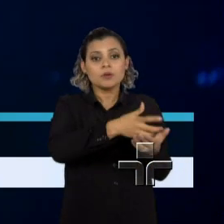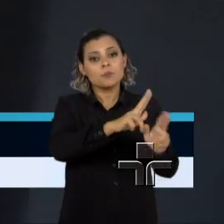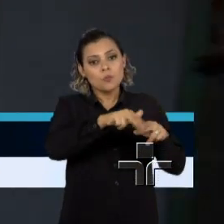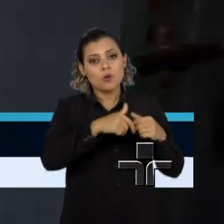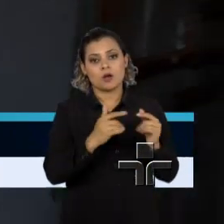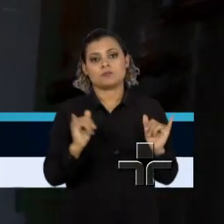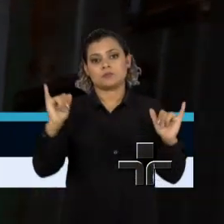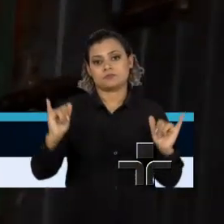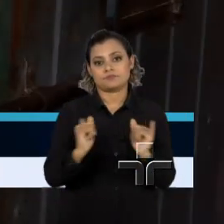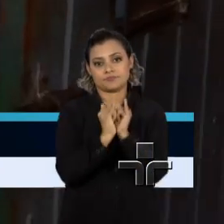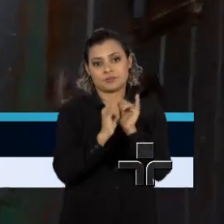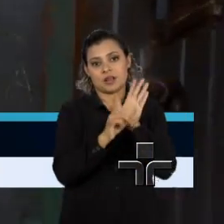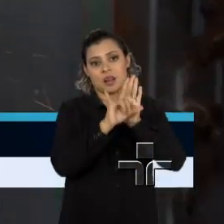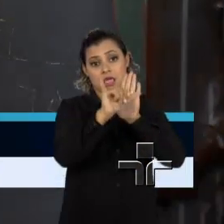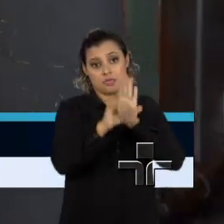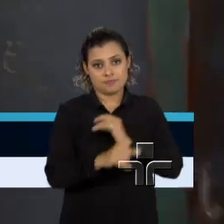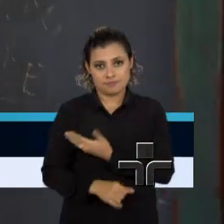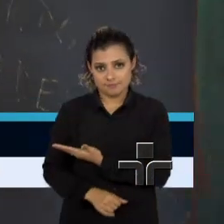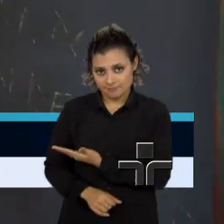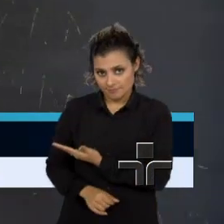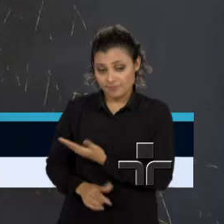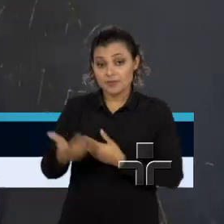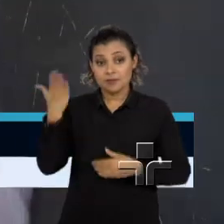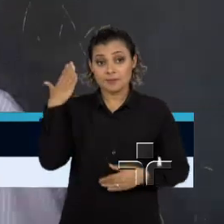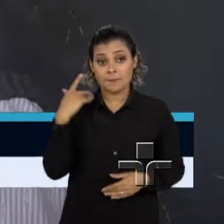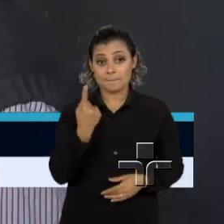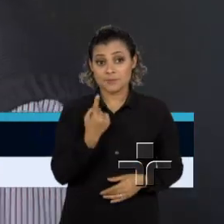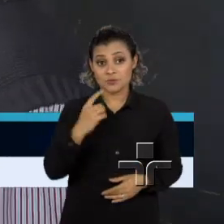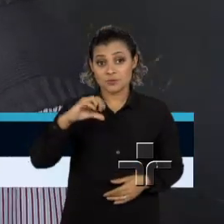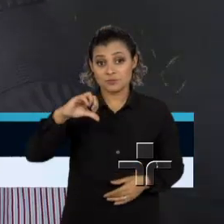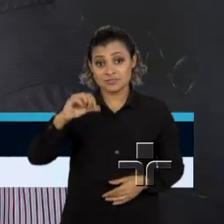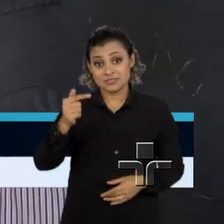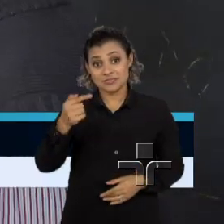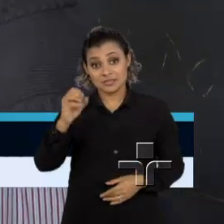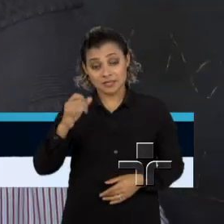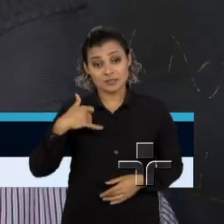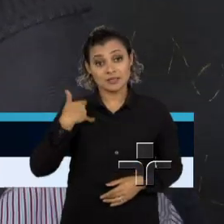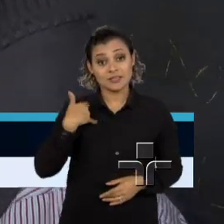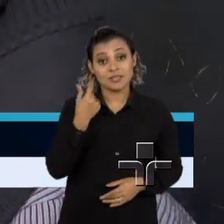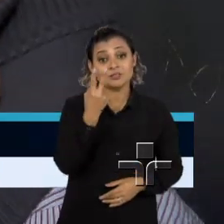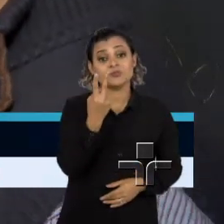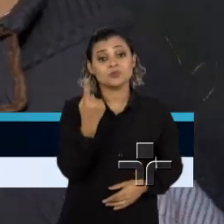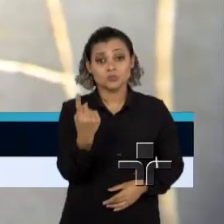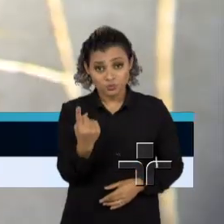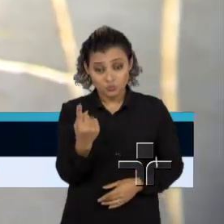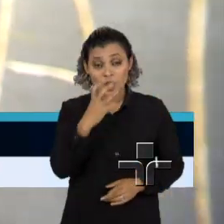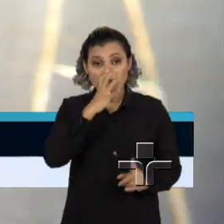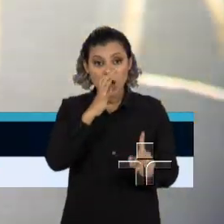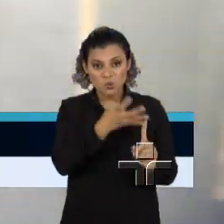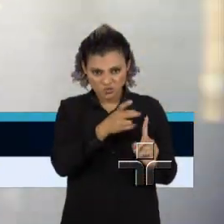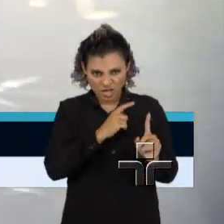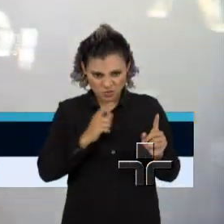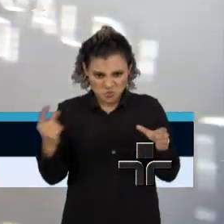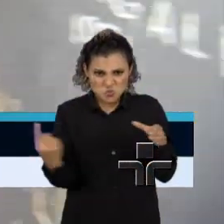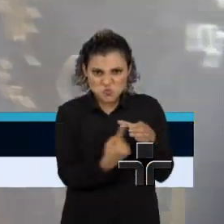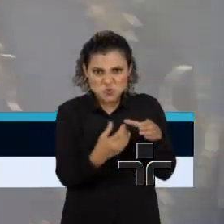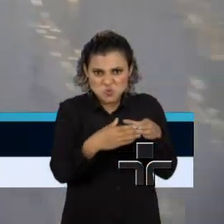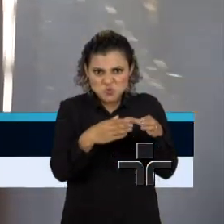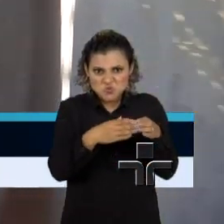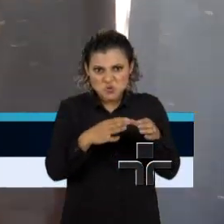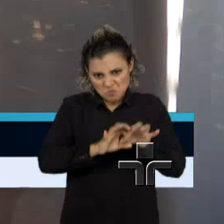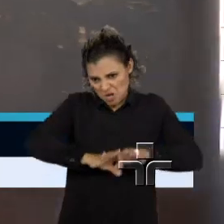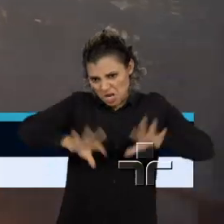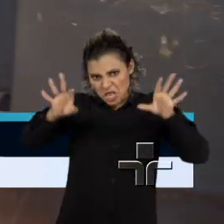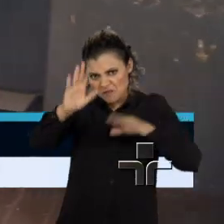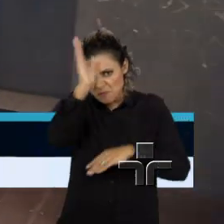anistia. Morrice foi detido em 1970, aos 21 anos, acusado de fazer parte da Ação